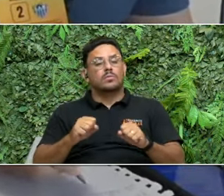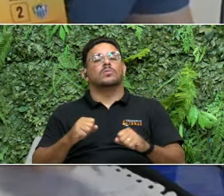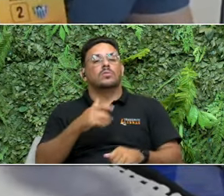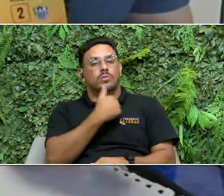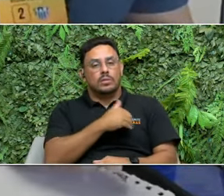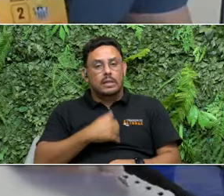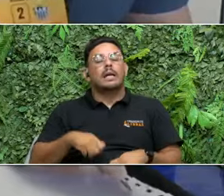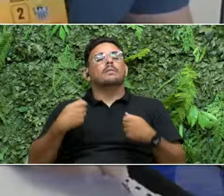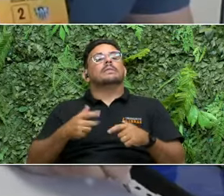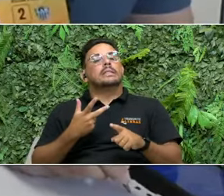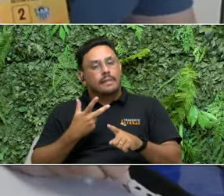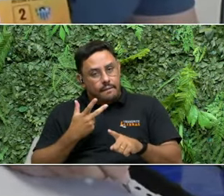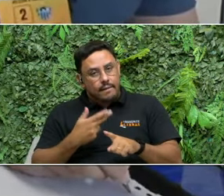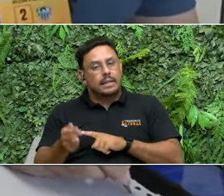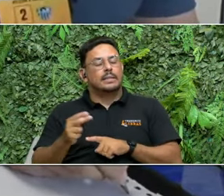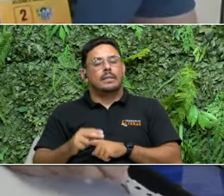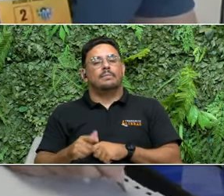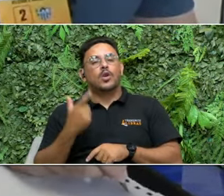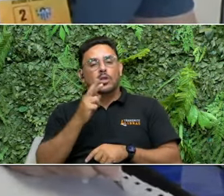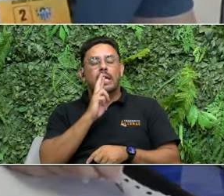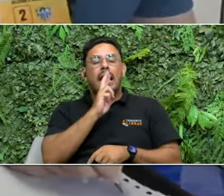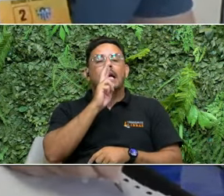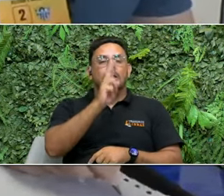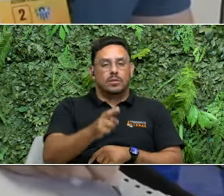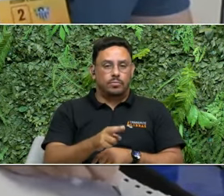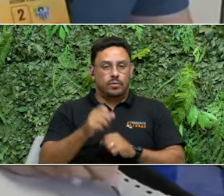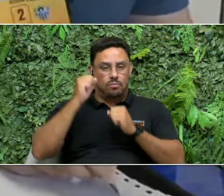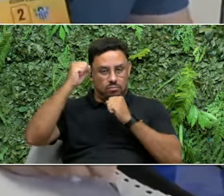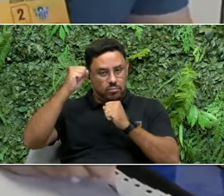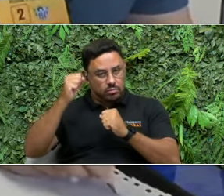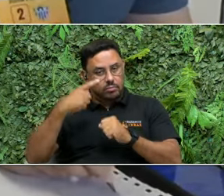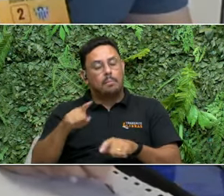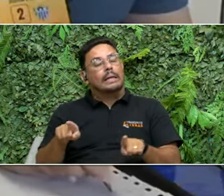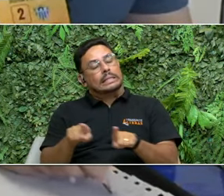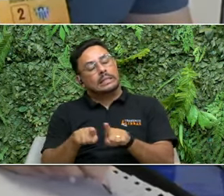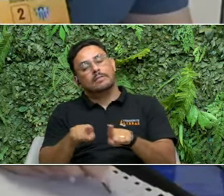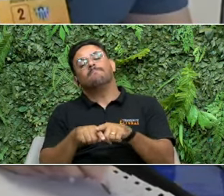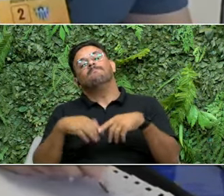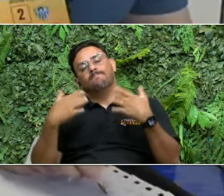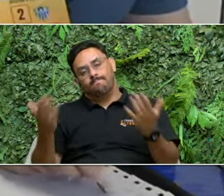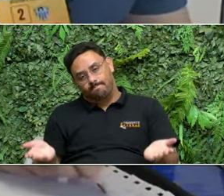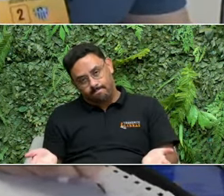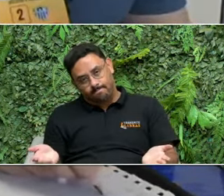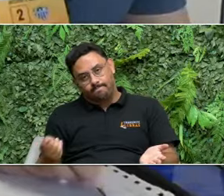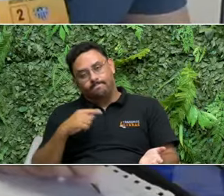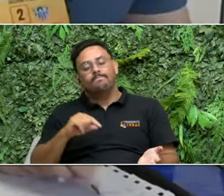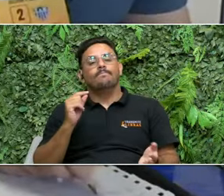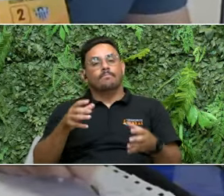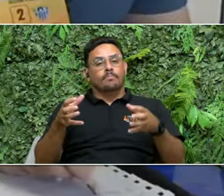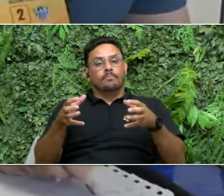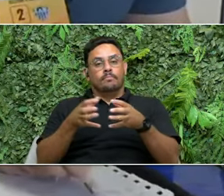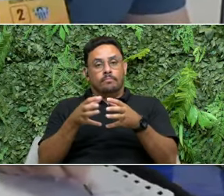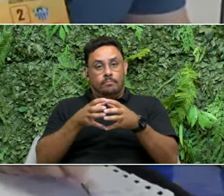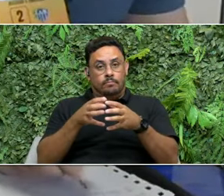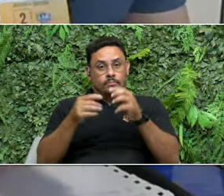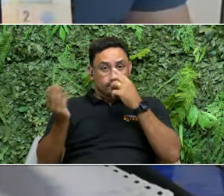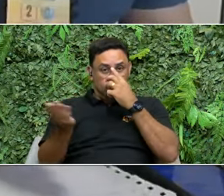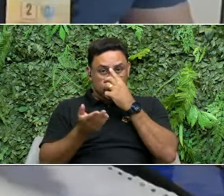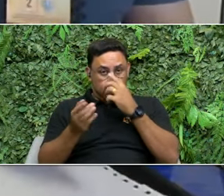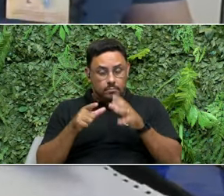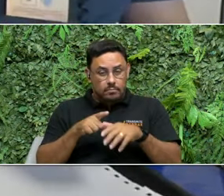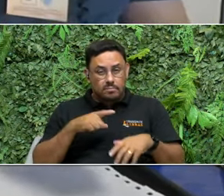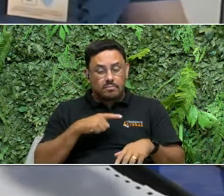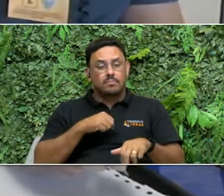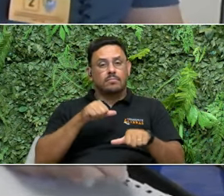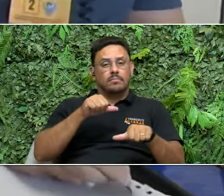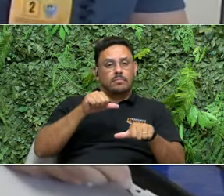precisa vencer para dar uma resposta ao seu torcedor mas é aquilo também né Bob é é um time que nesse momento há